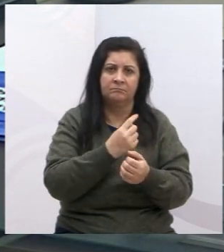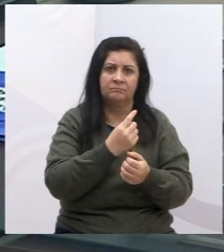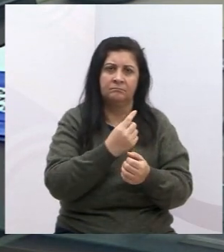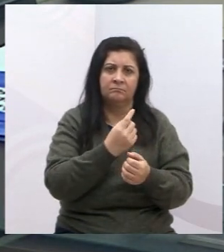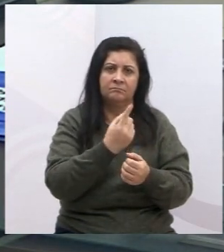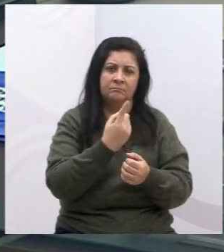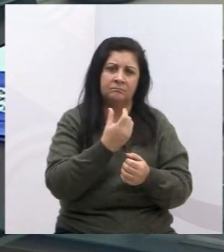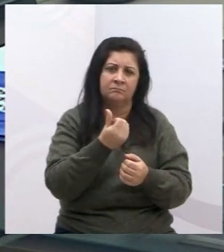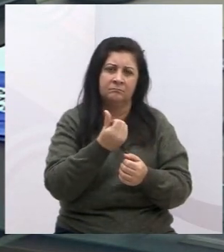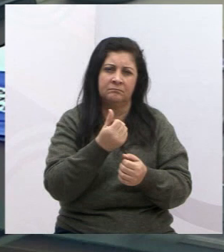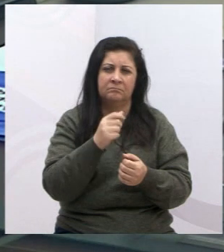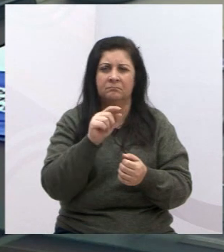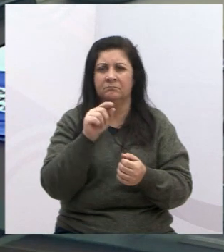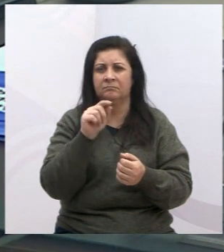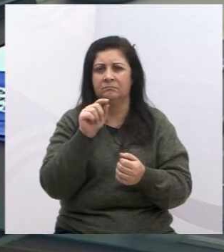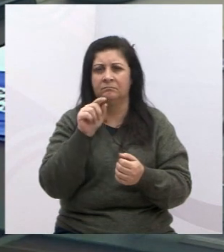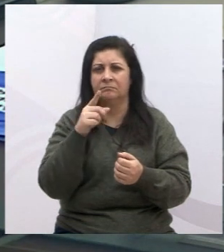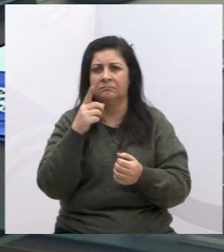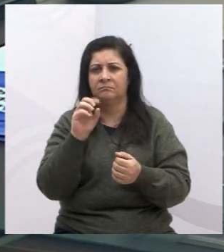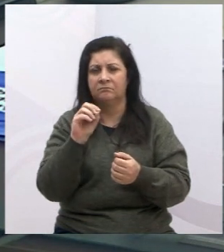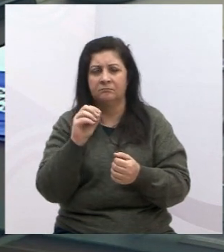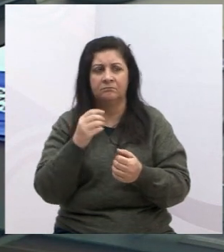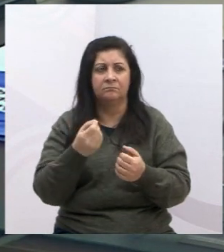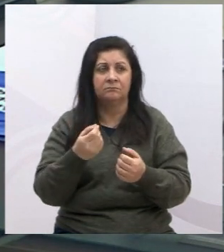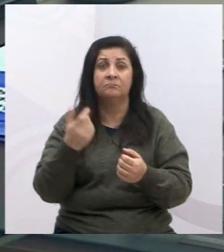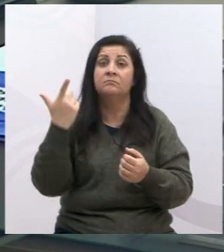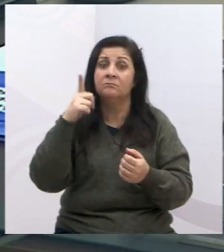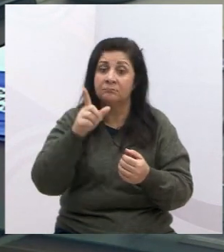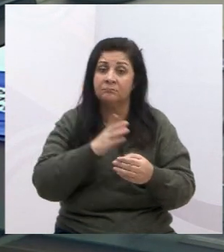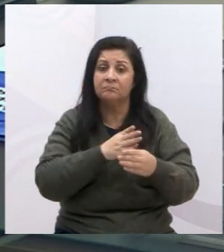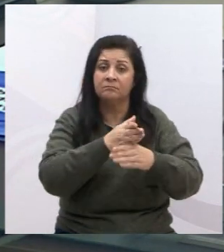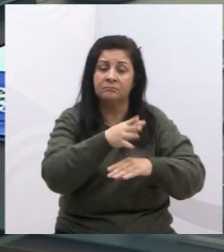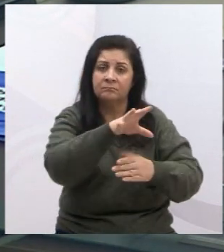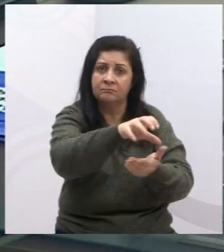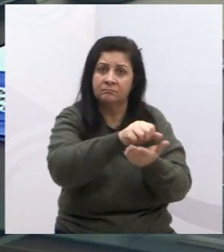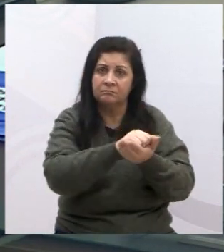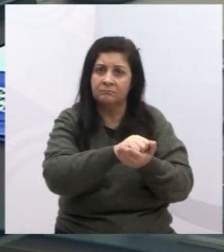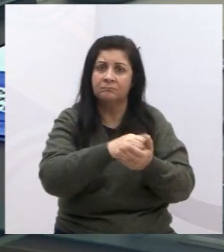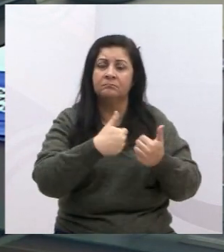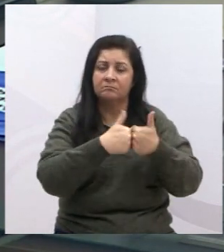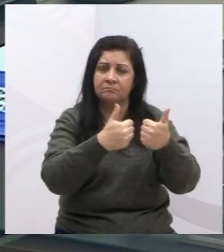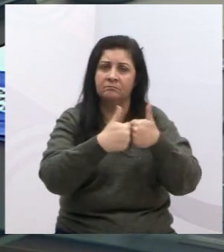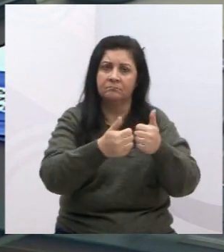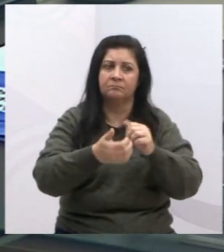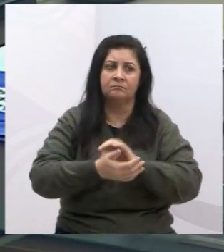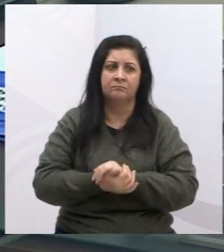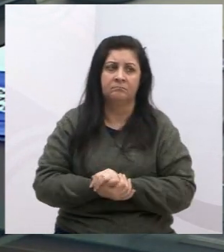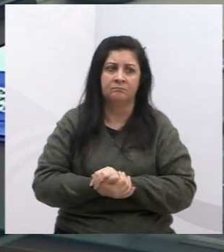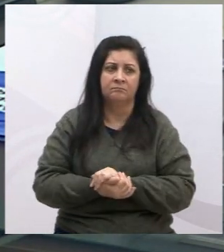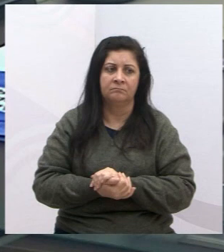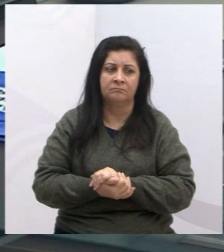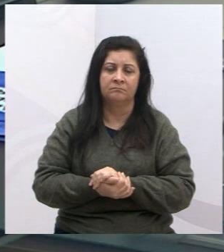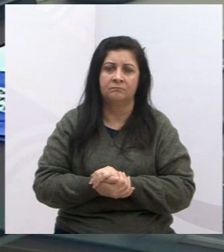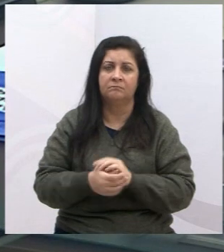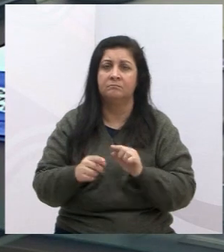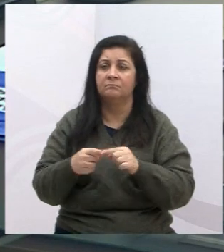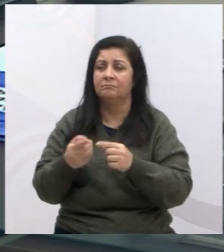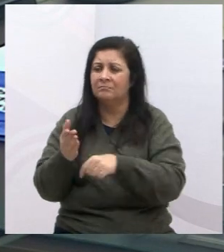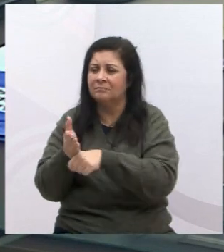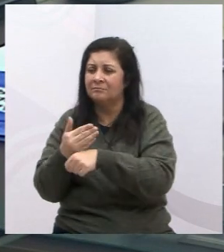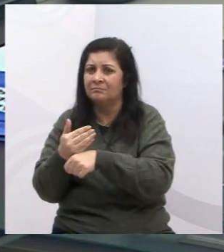16h10, 16h05. Dá tempo de sair, bater o cartão, ir lá e vir no ônibus. Quando sai